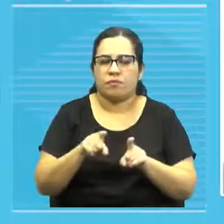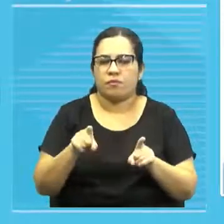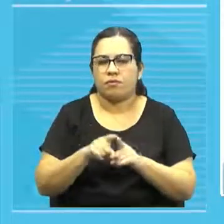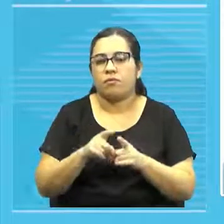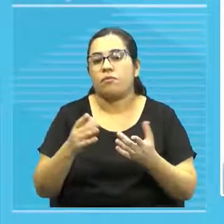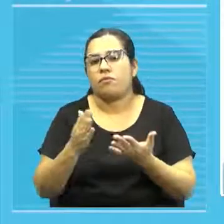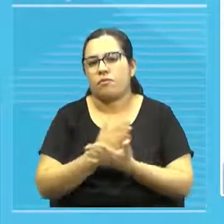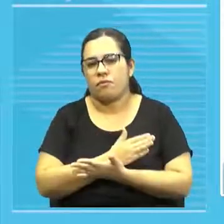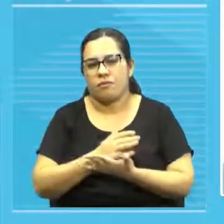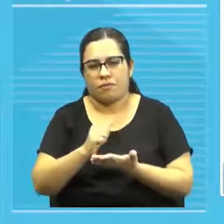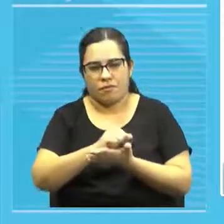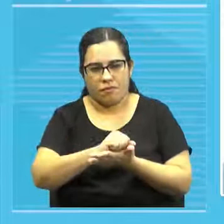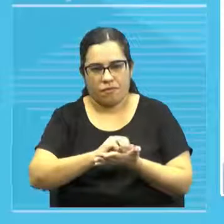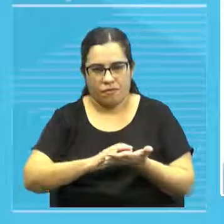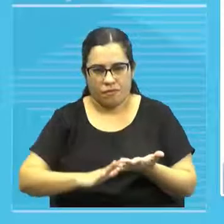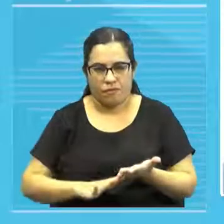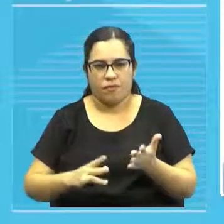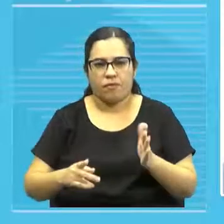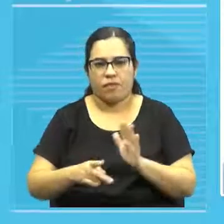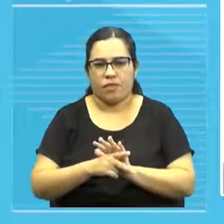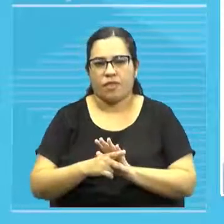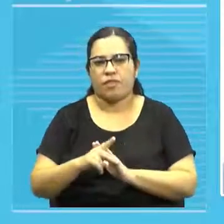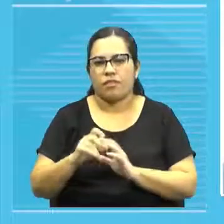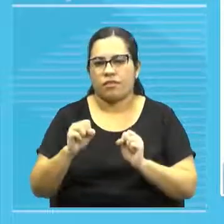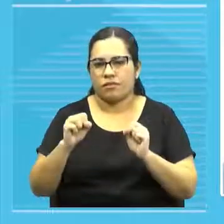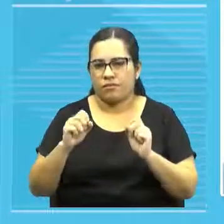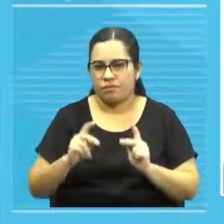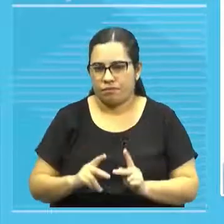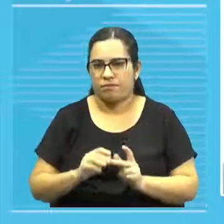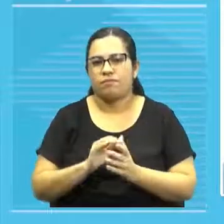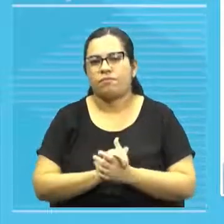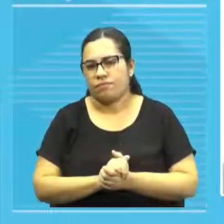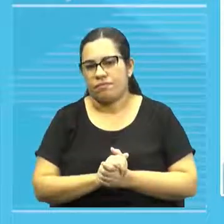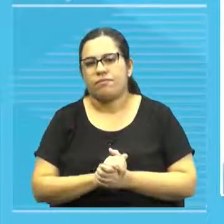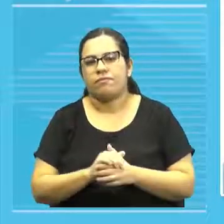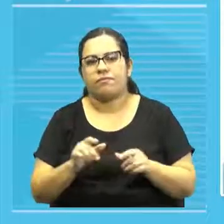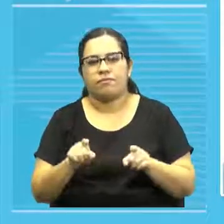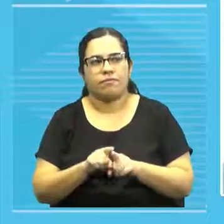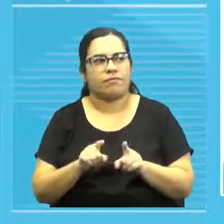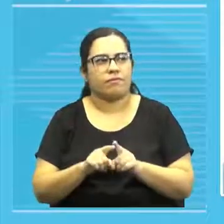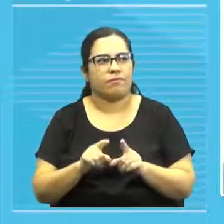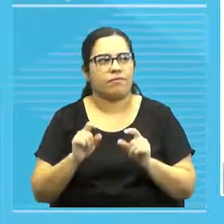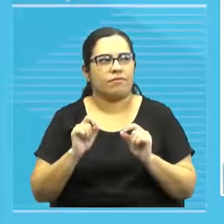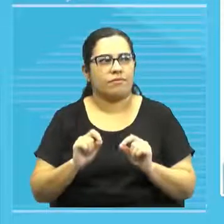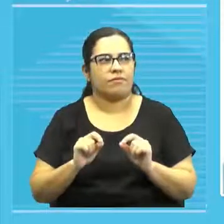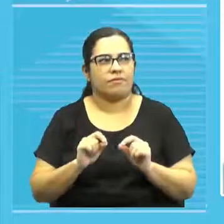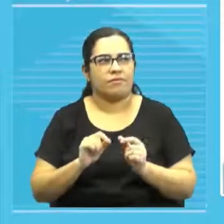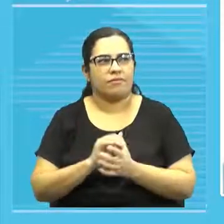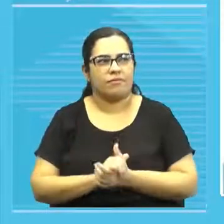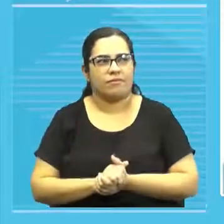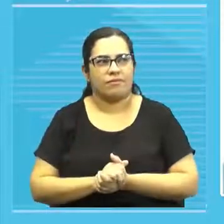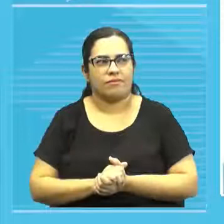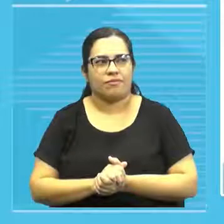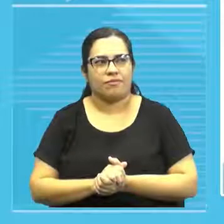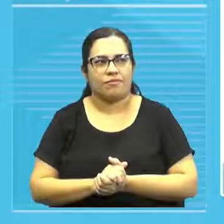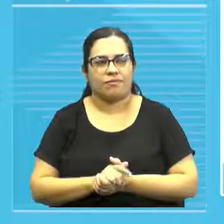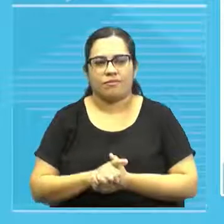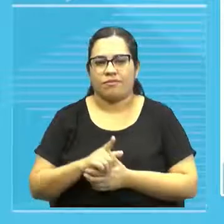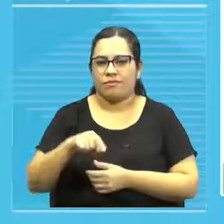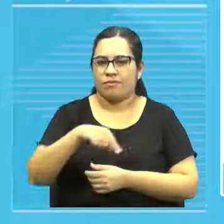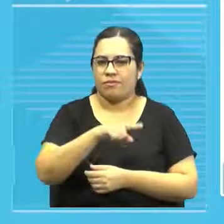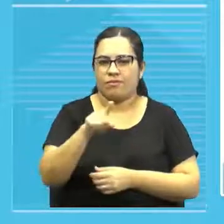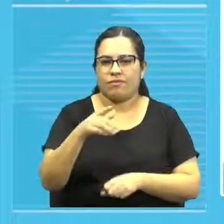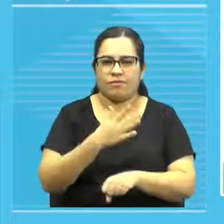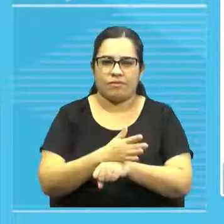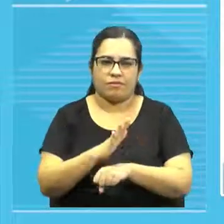trabalhar aqui algumas questões de classe também vai ter uma questão que vai ser deixada aqui